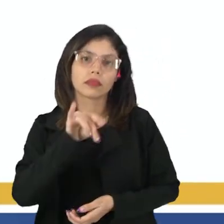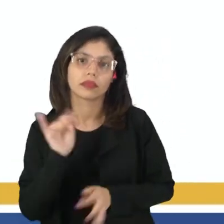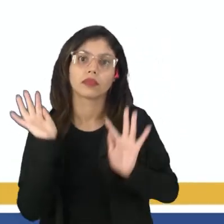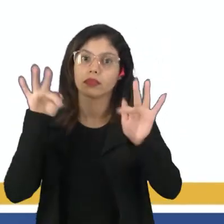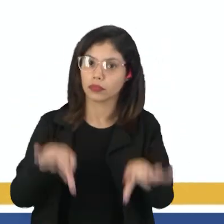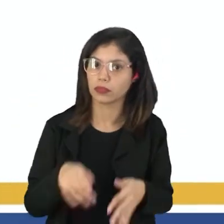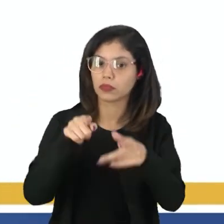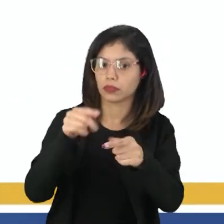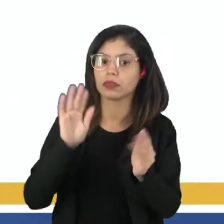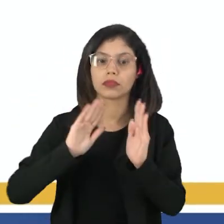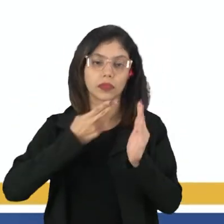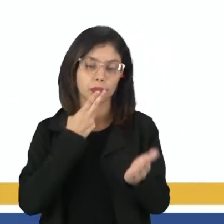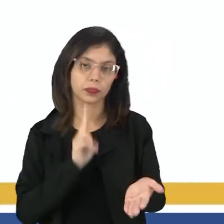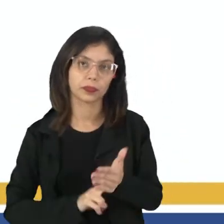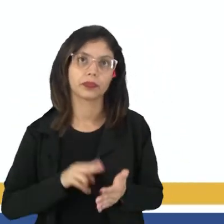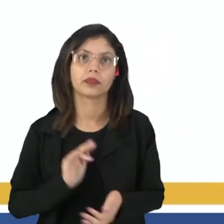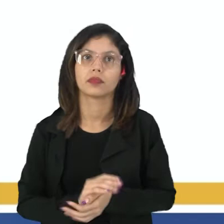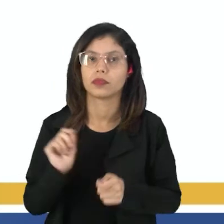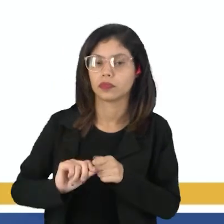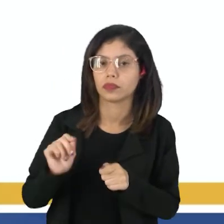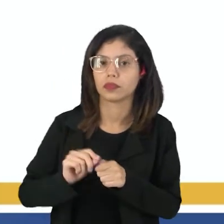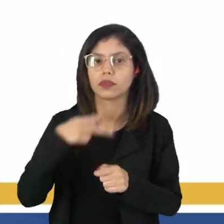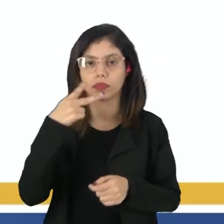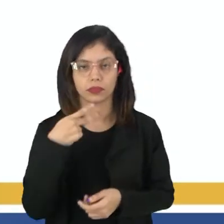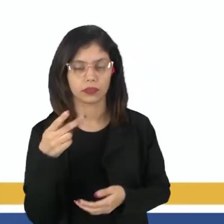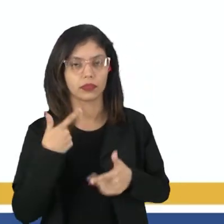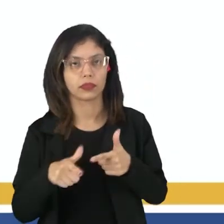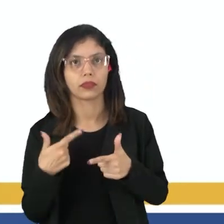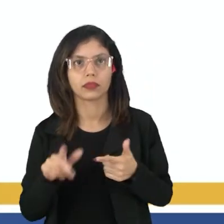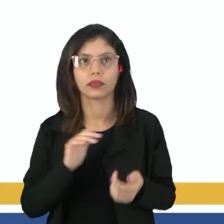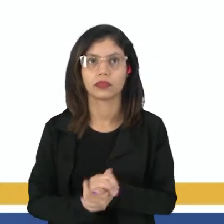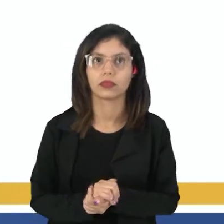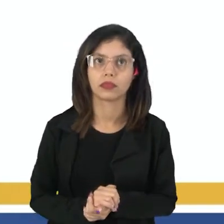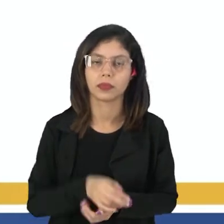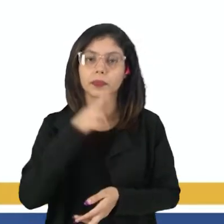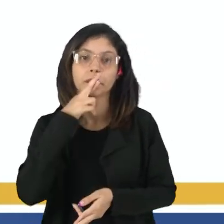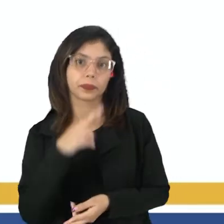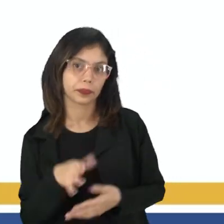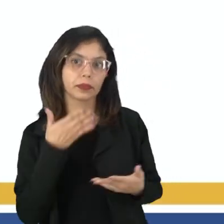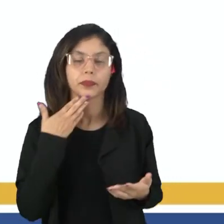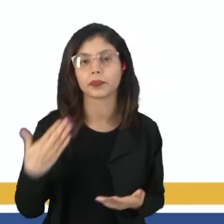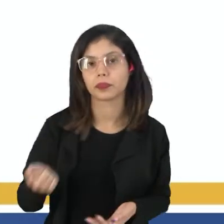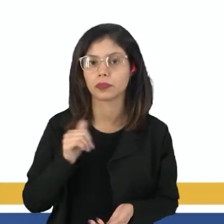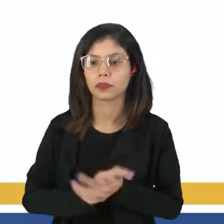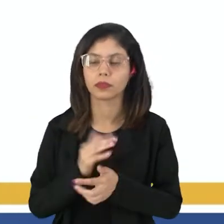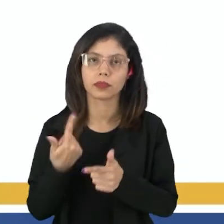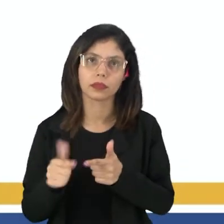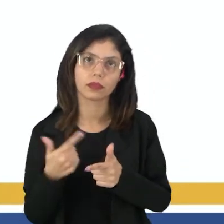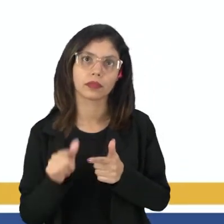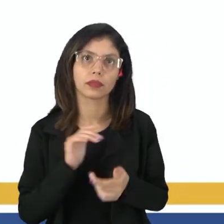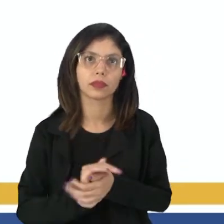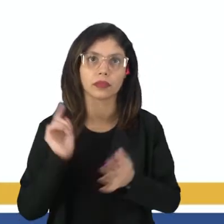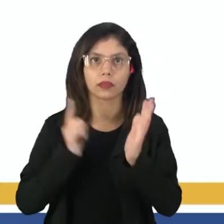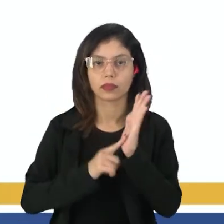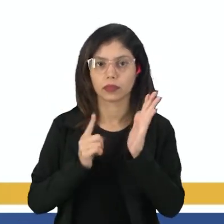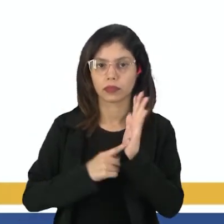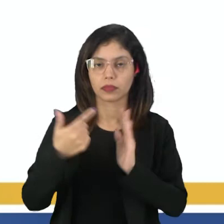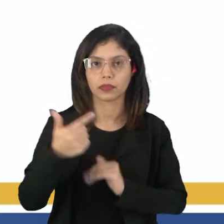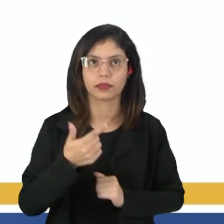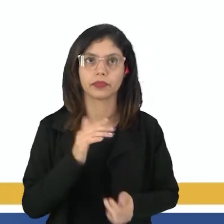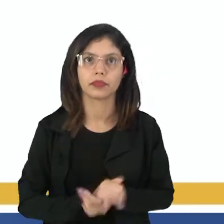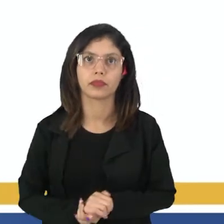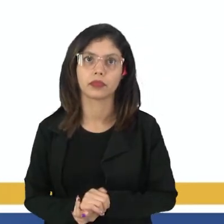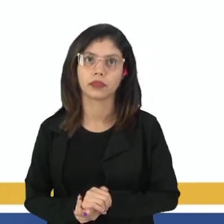uma finalidade nessa carta. A gente vai falar do problema com o intuito de resolver este problema. Segundo ponto,